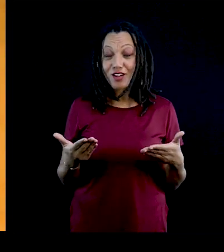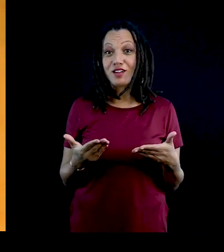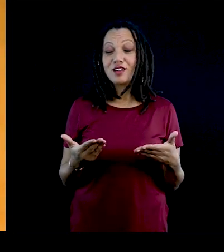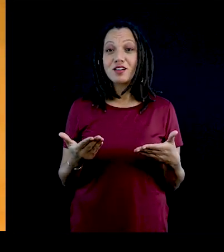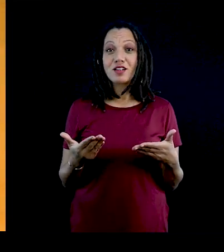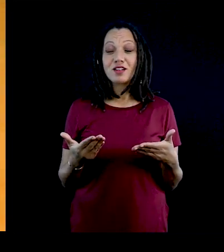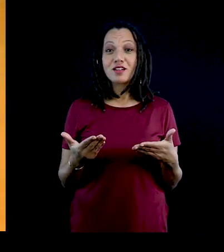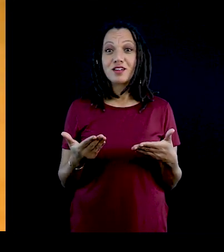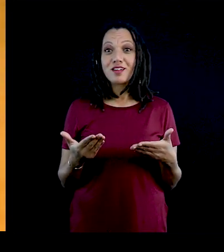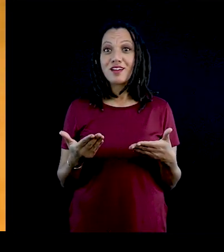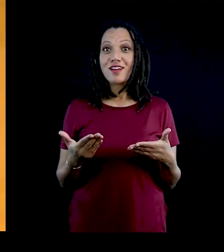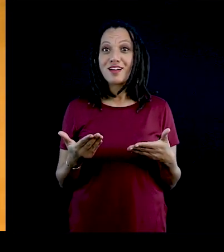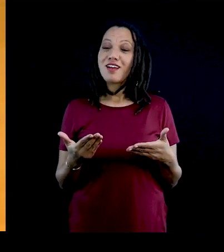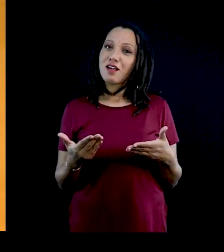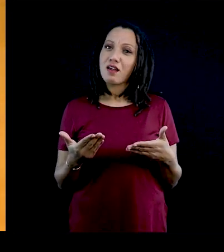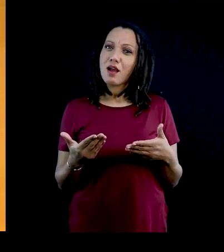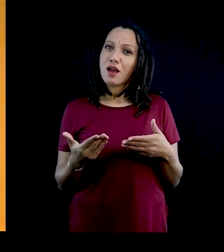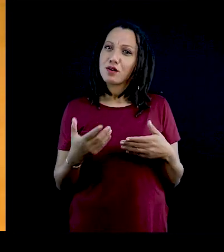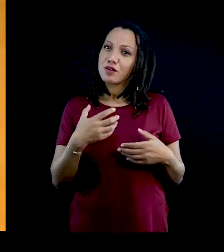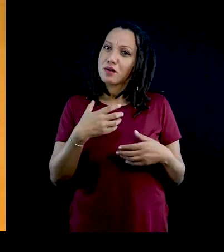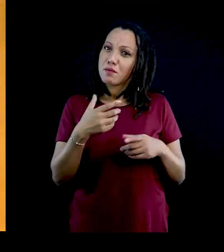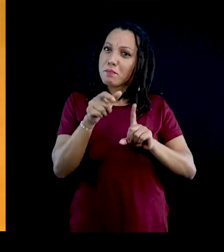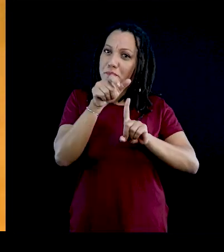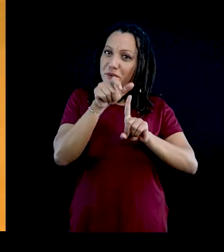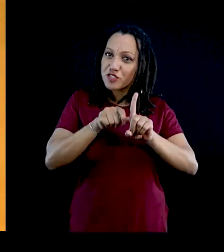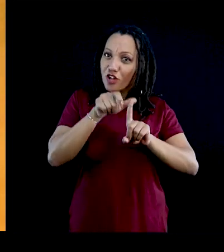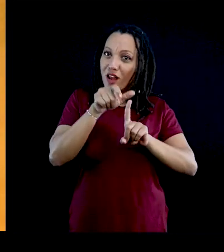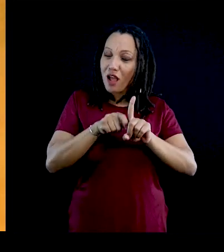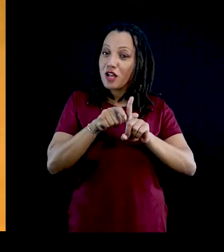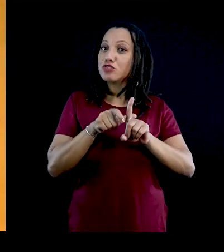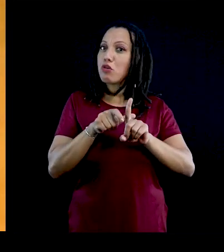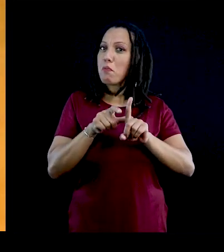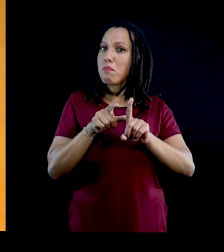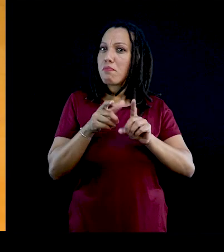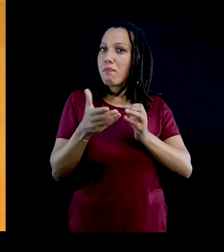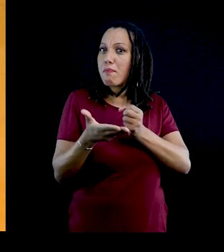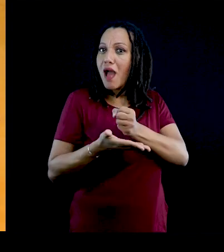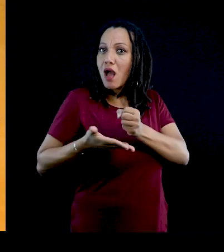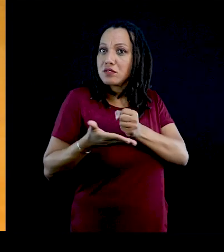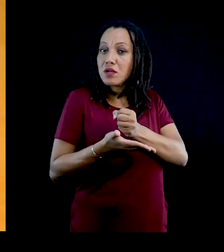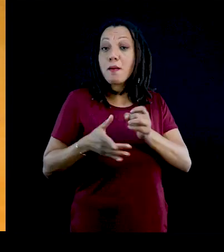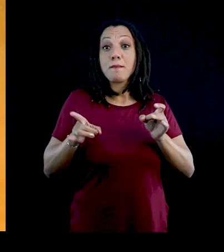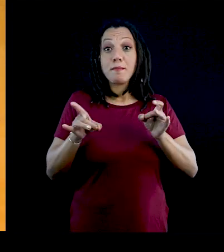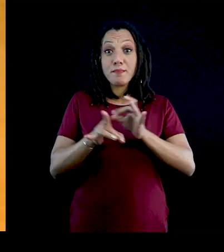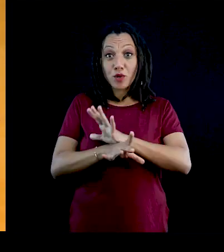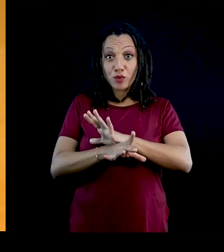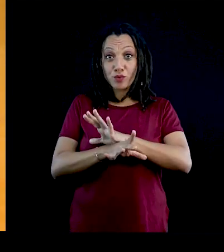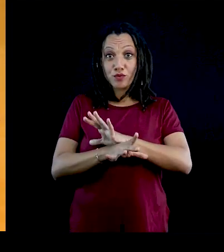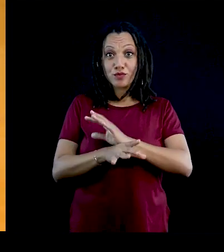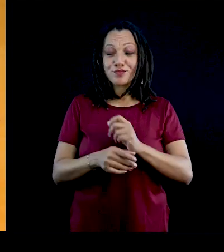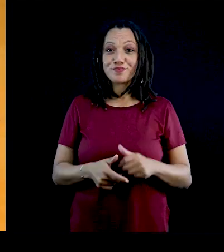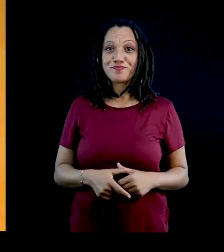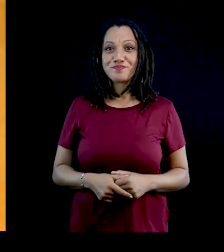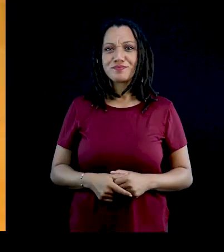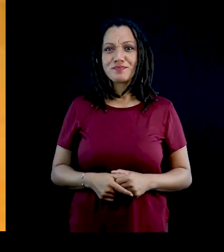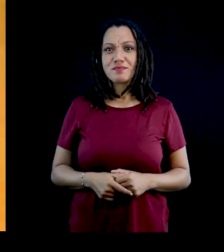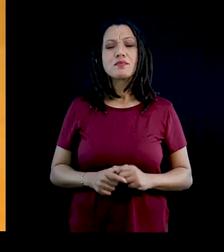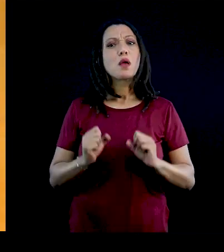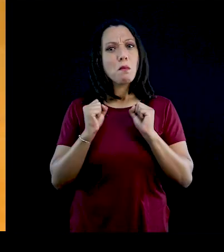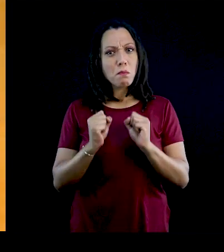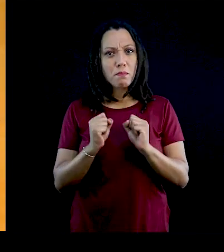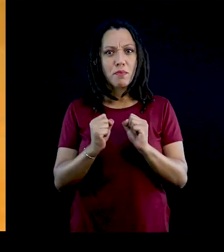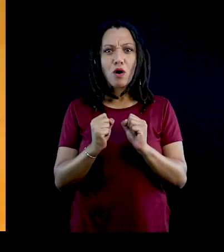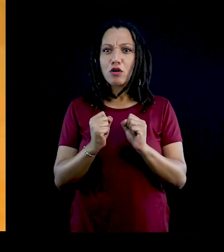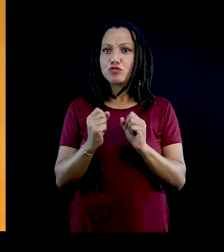parte mais básica do nosso personagem tá pronta. Então agora você pode colocar outros elementos nele